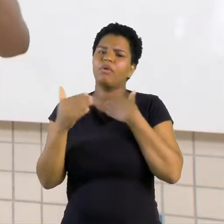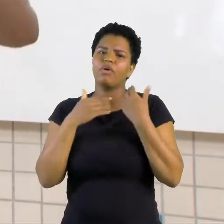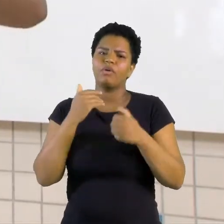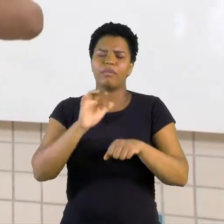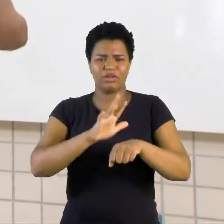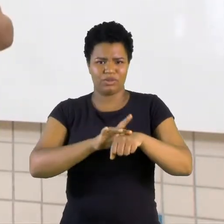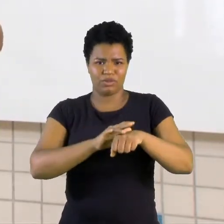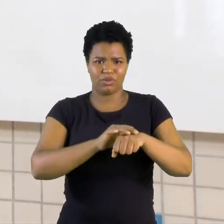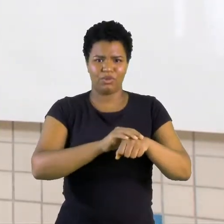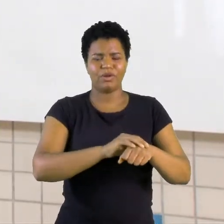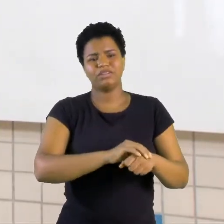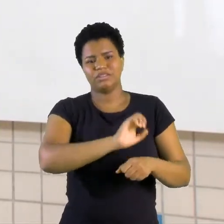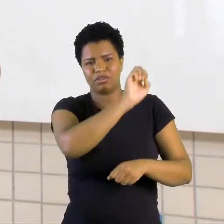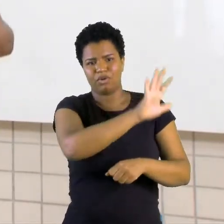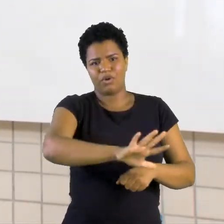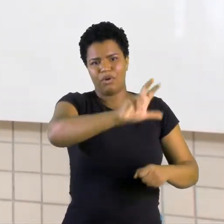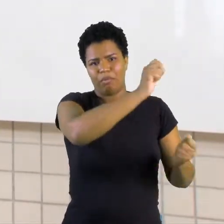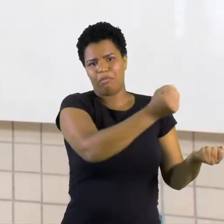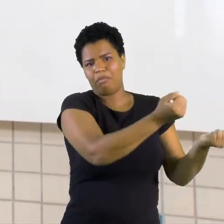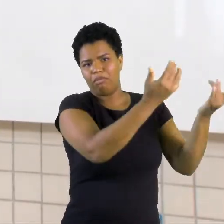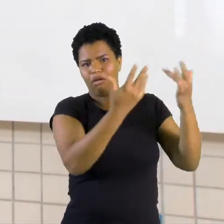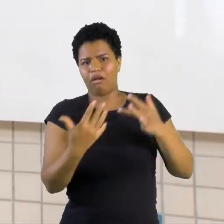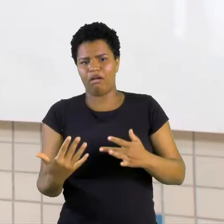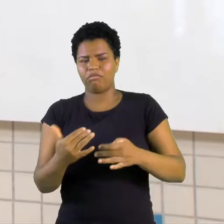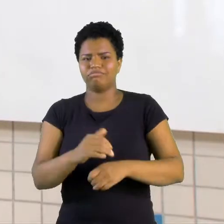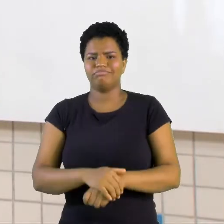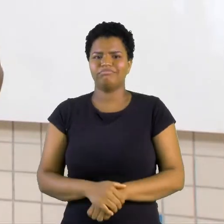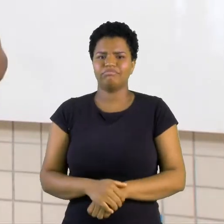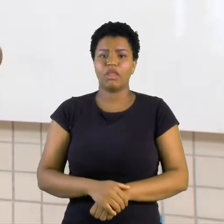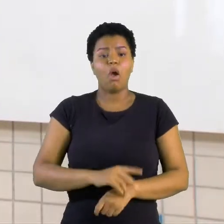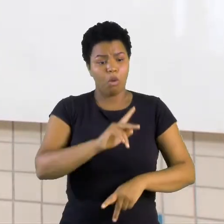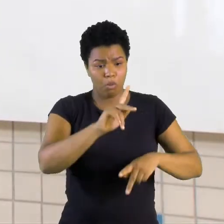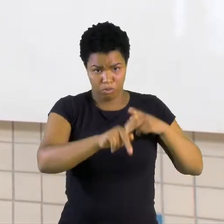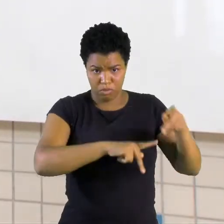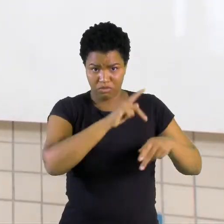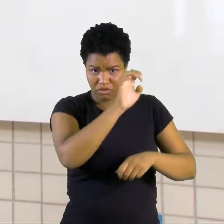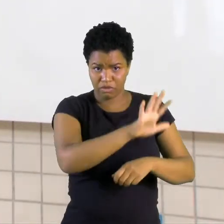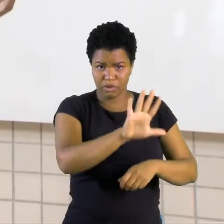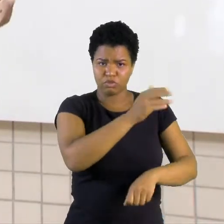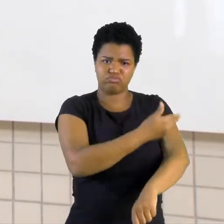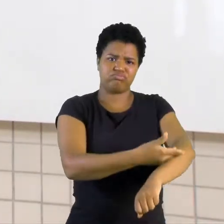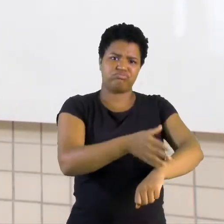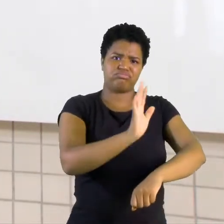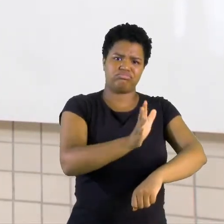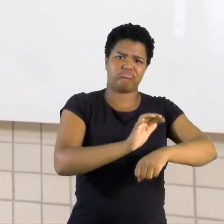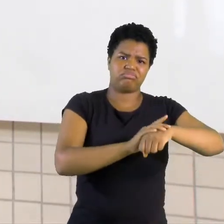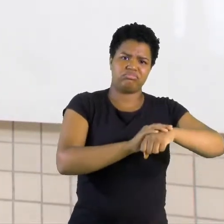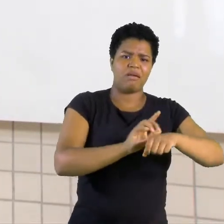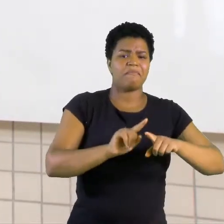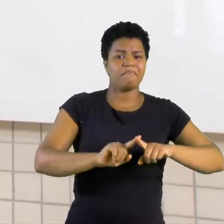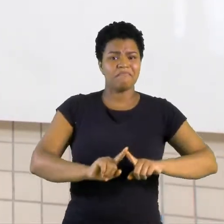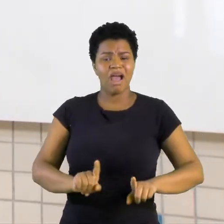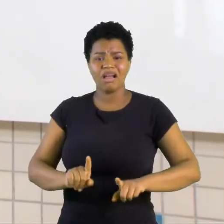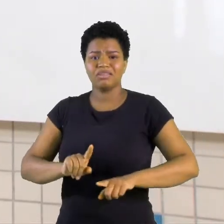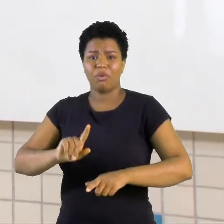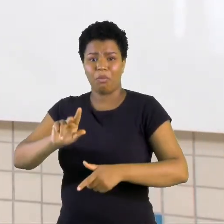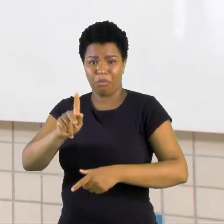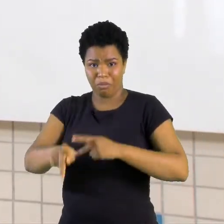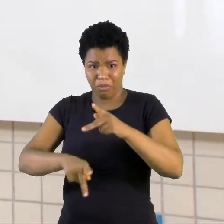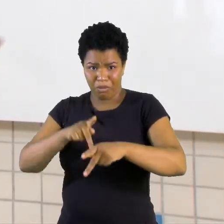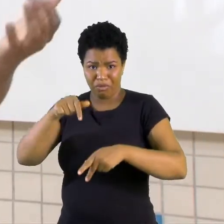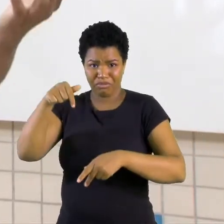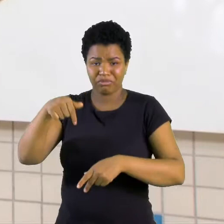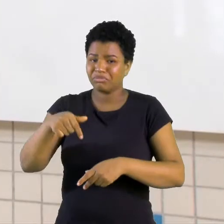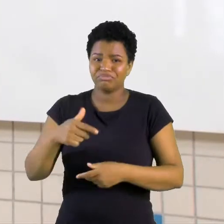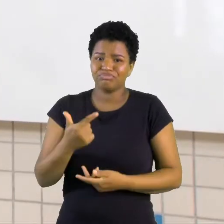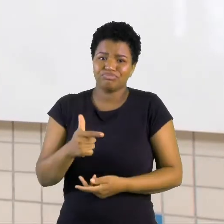europeus, o seu corpo, ele já estava meio que acostumado com aquelas doenças, mas o nativo não. O nativo não tinha imunidade contra aquelas doenças.